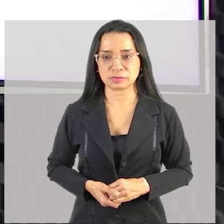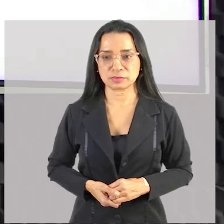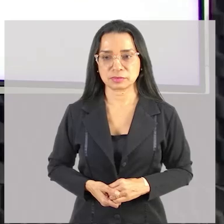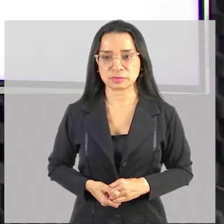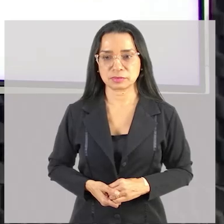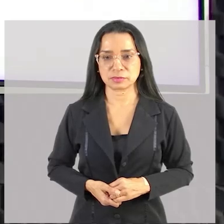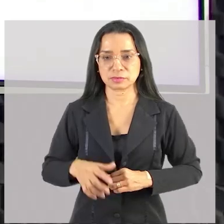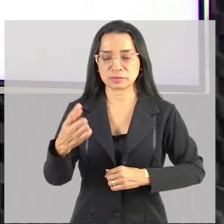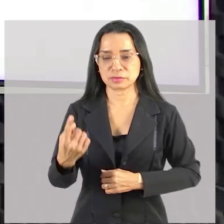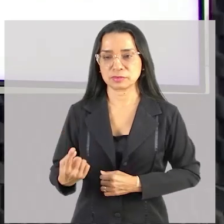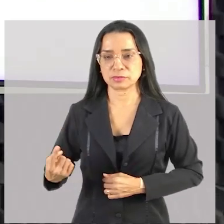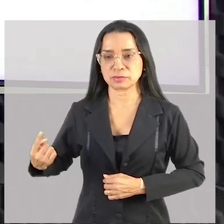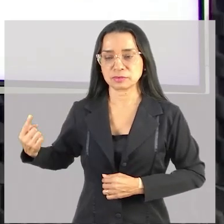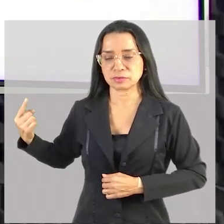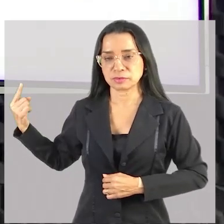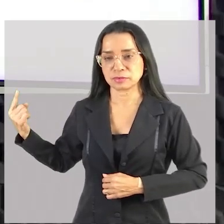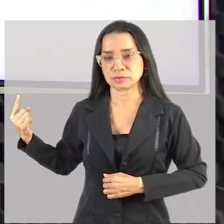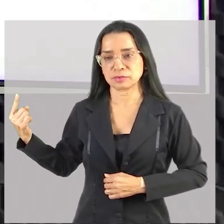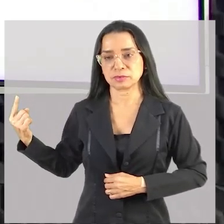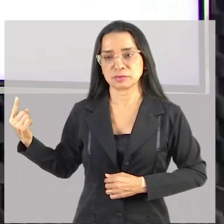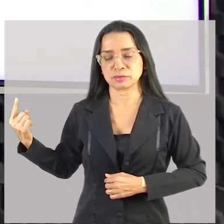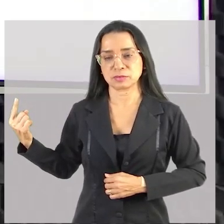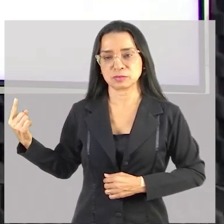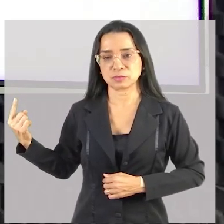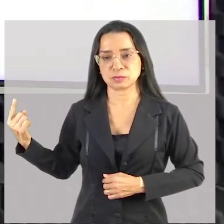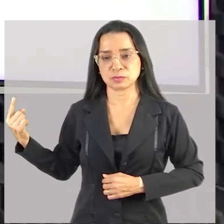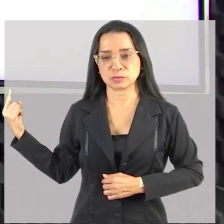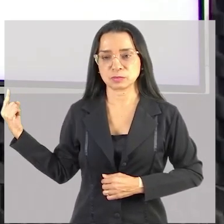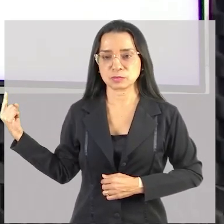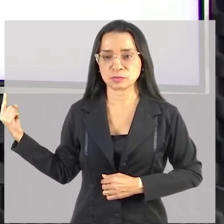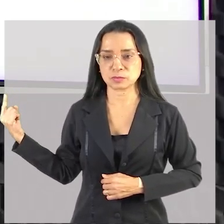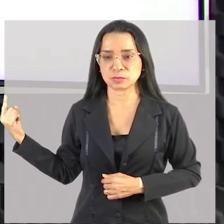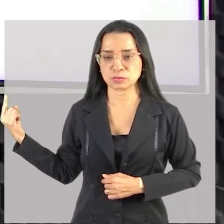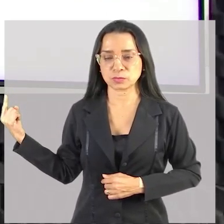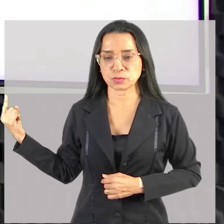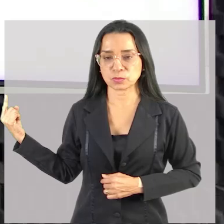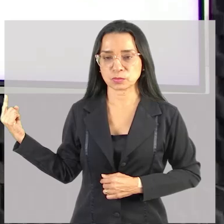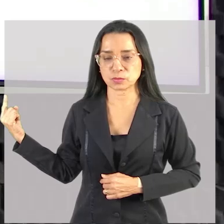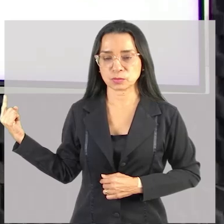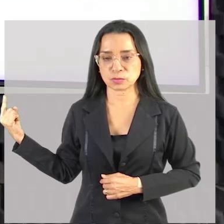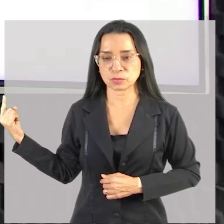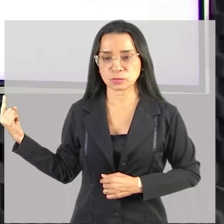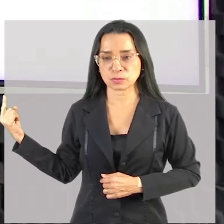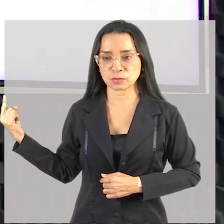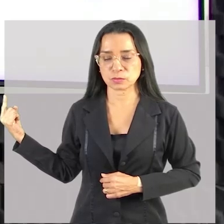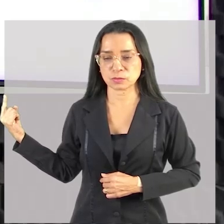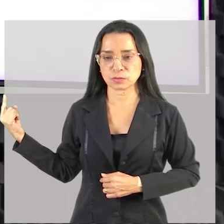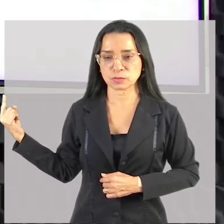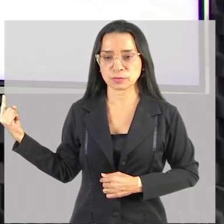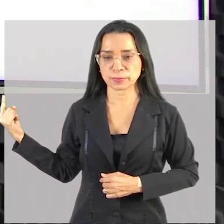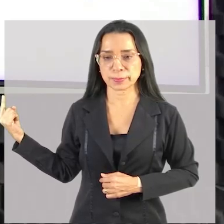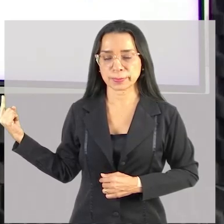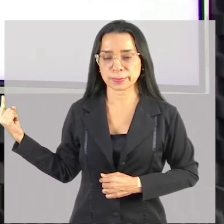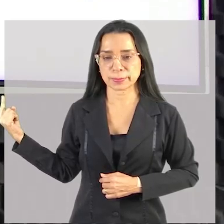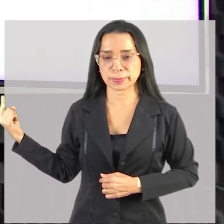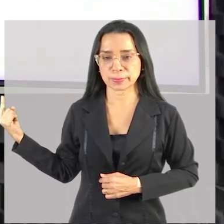Uma das estratégias para a conservação de alimentos é o salgamento, adição de cloreto de sódio.